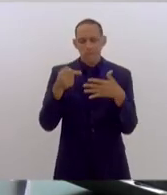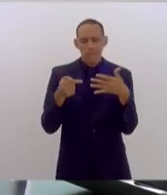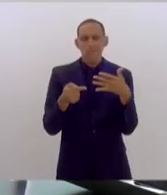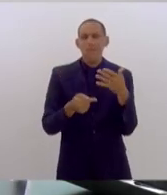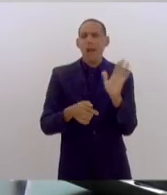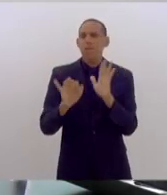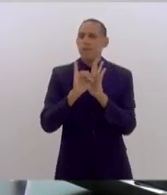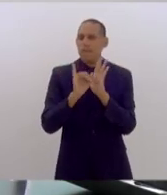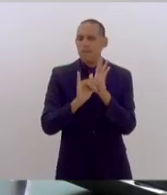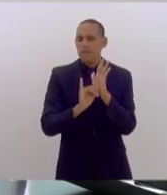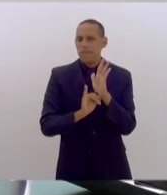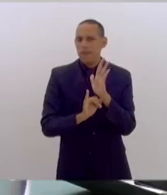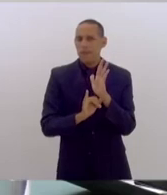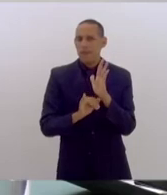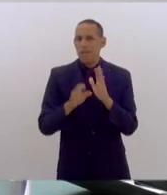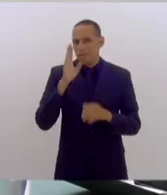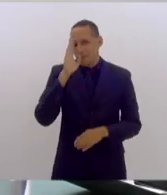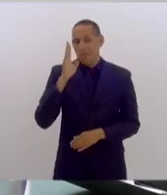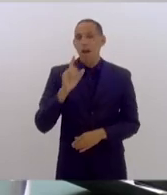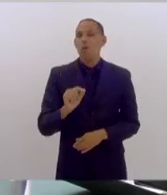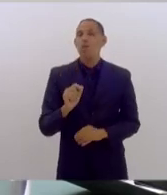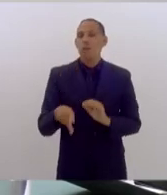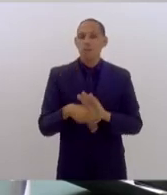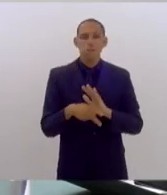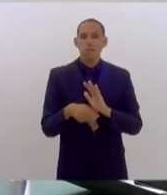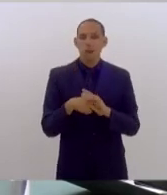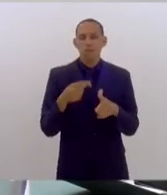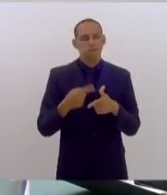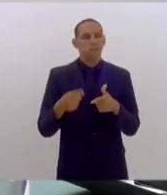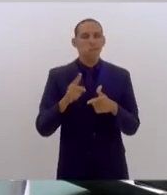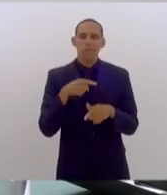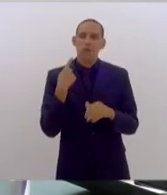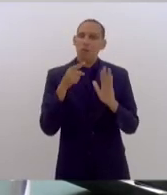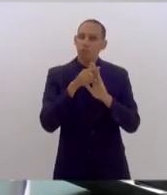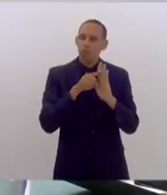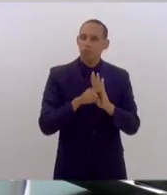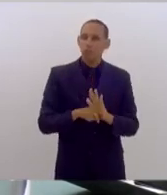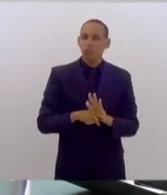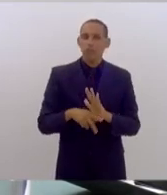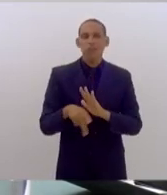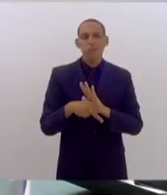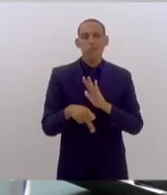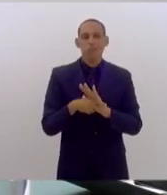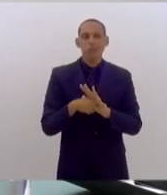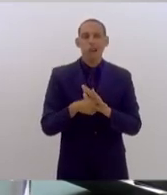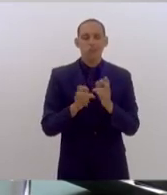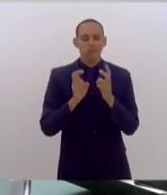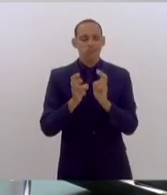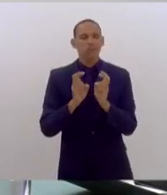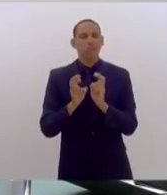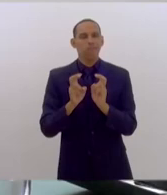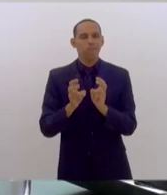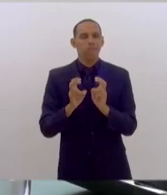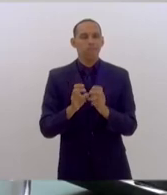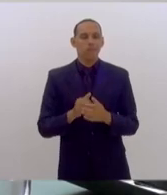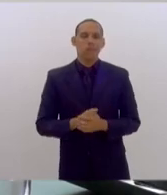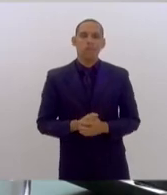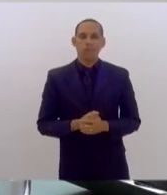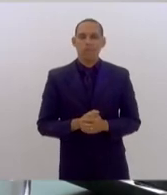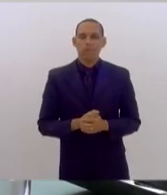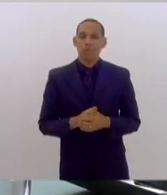em vários itens elementos que constituem esse problema que nós estamos investigando o problema o transporte Ferroviário de passageiros